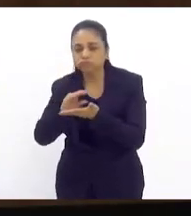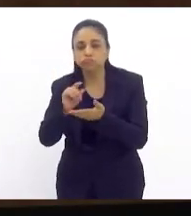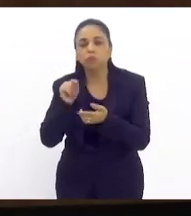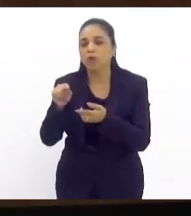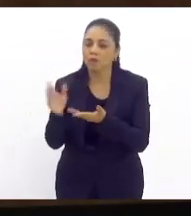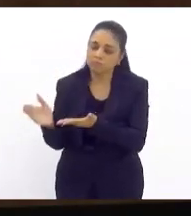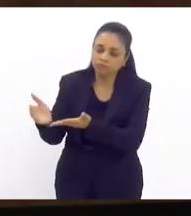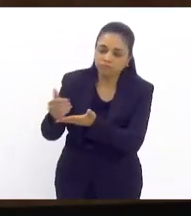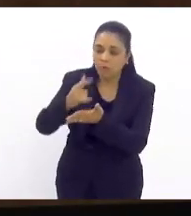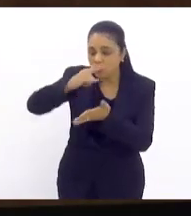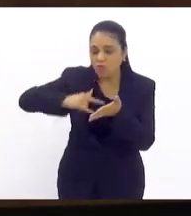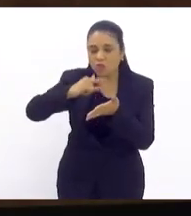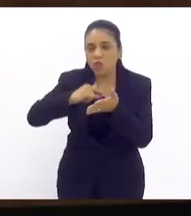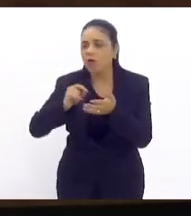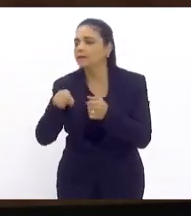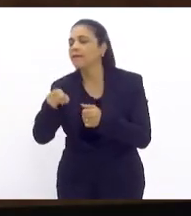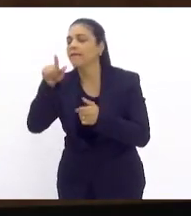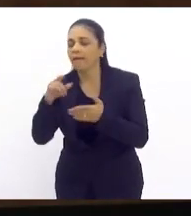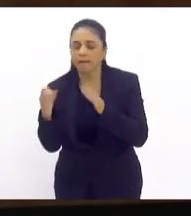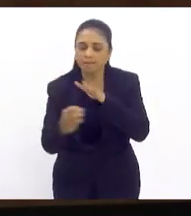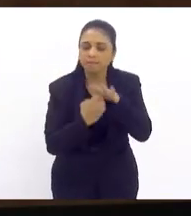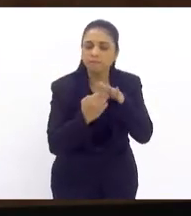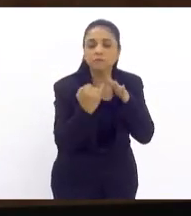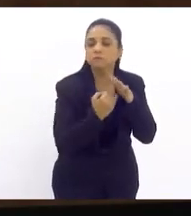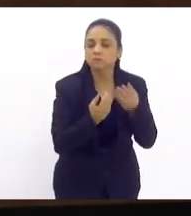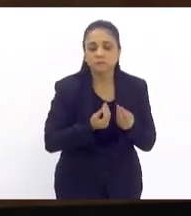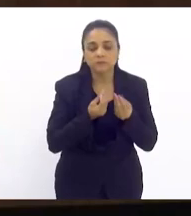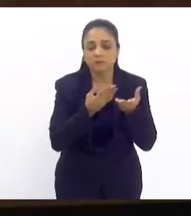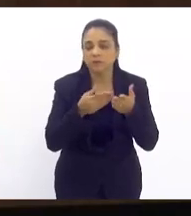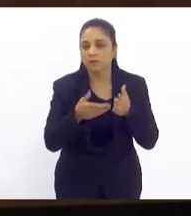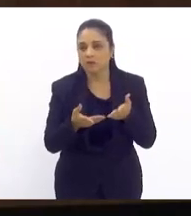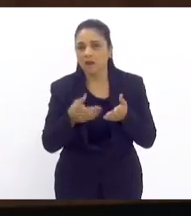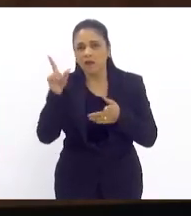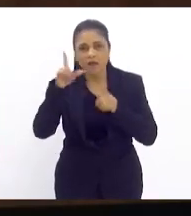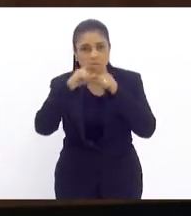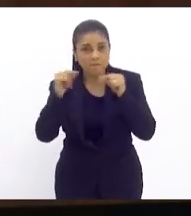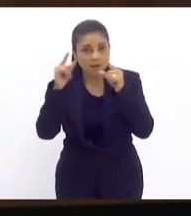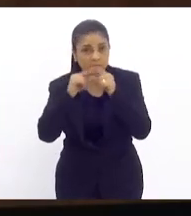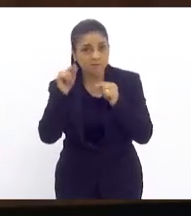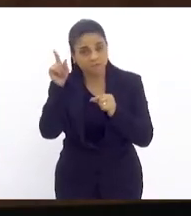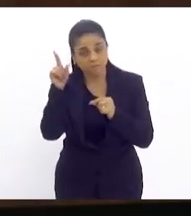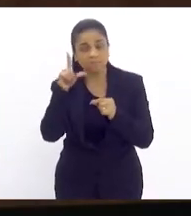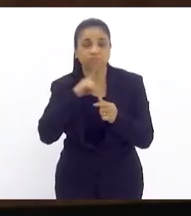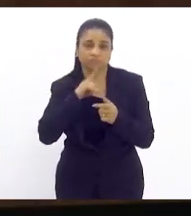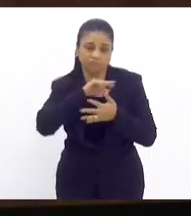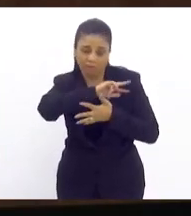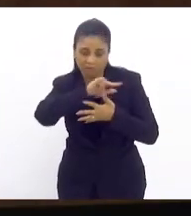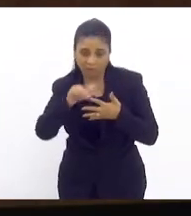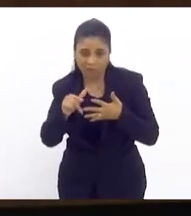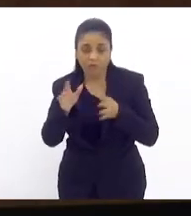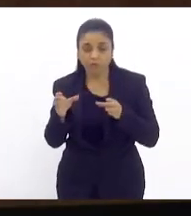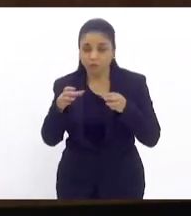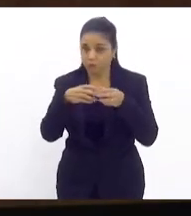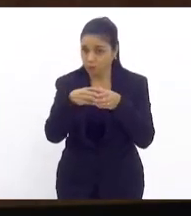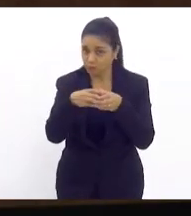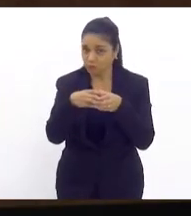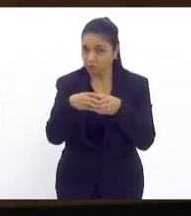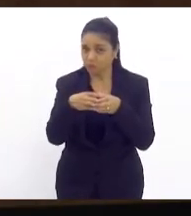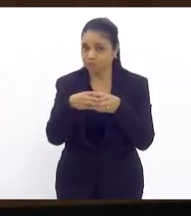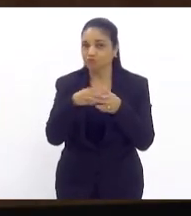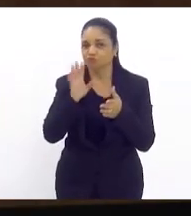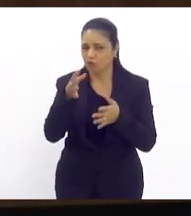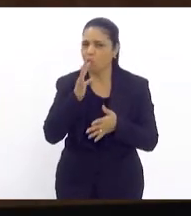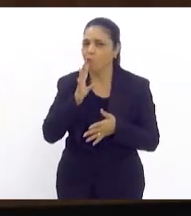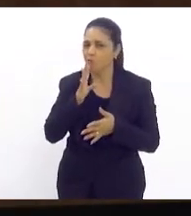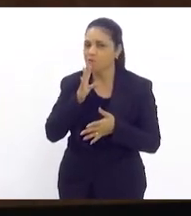né Qual é a entidade que tá recebendo porque eu sei que lá em Brasília tem muito caso principalmente com uma turma que a gente já conhece